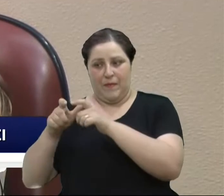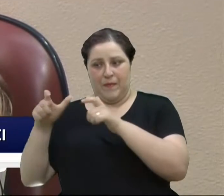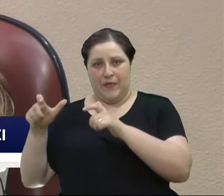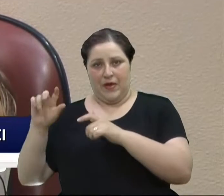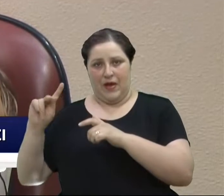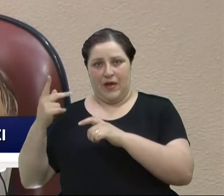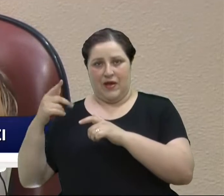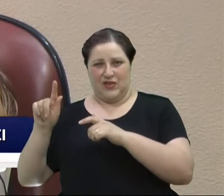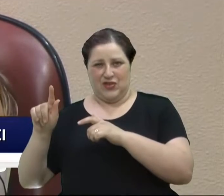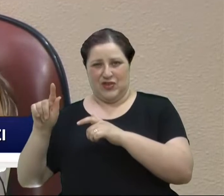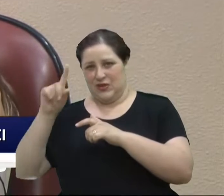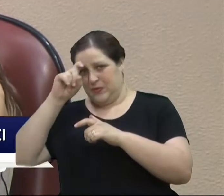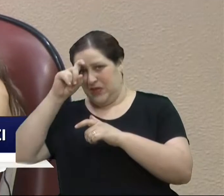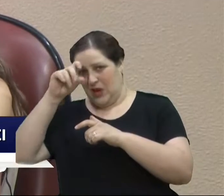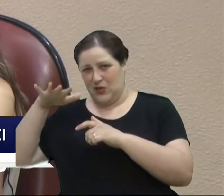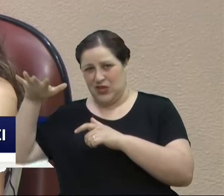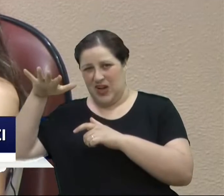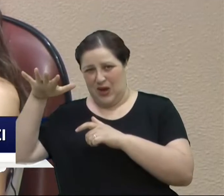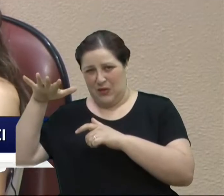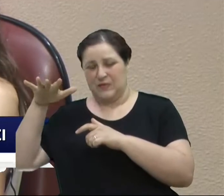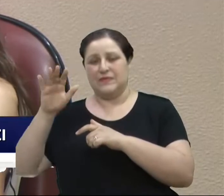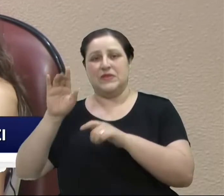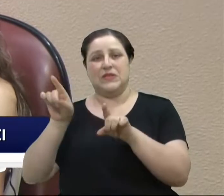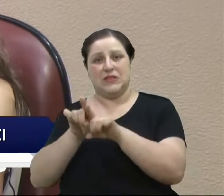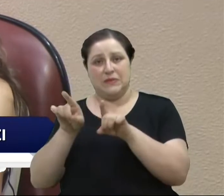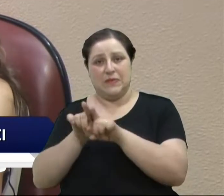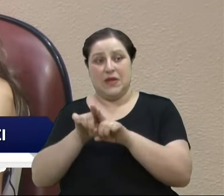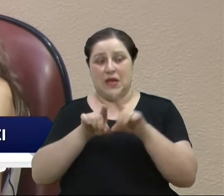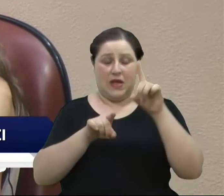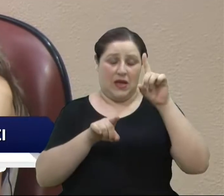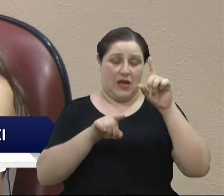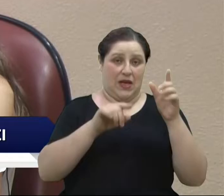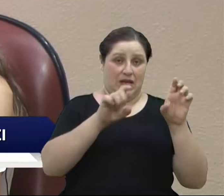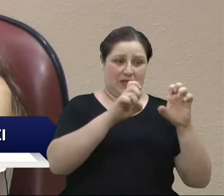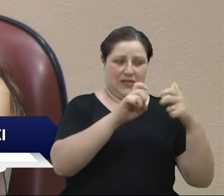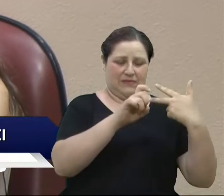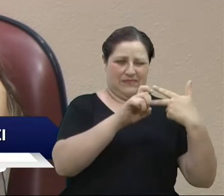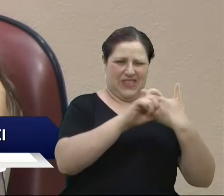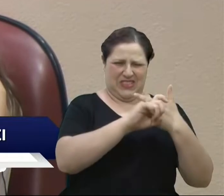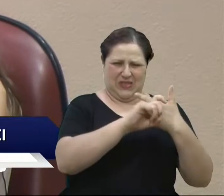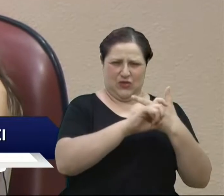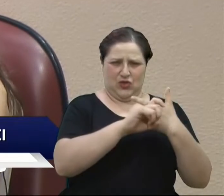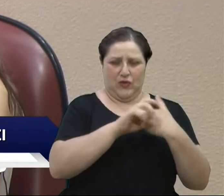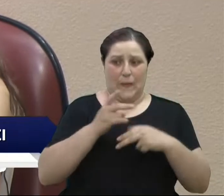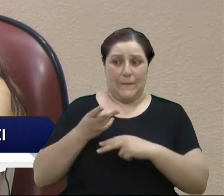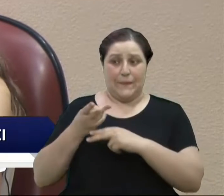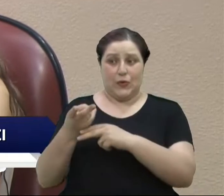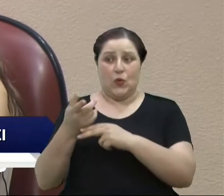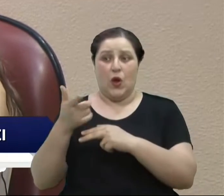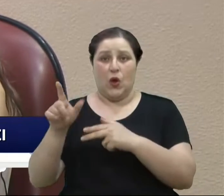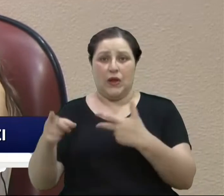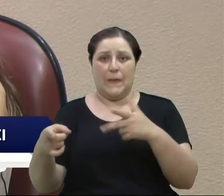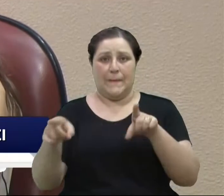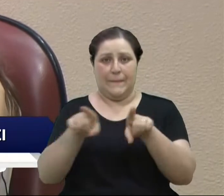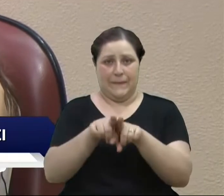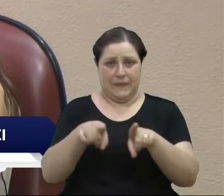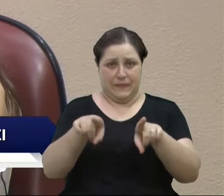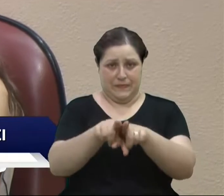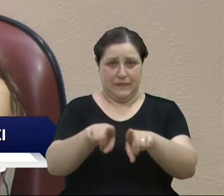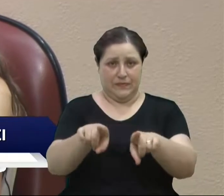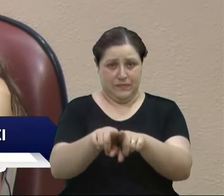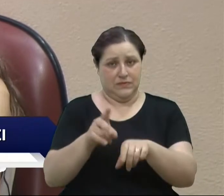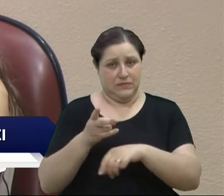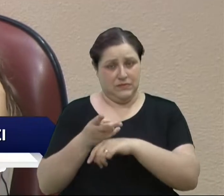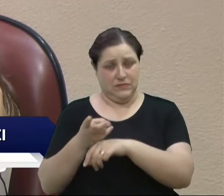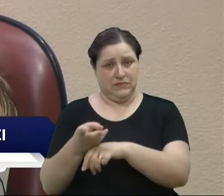outras parcerias que estão sendo buscadas pelo Executivo Municipal. Por outro lado, nós vemos alguns movimentos